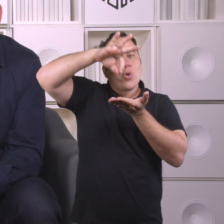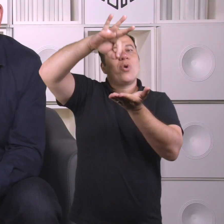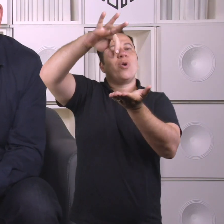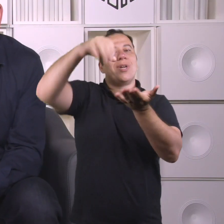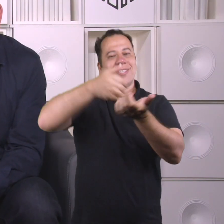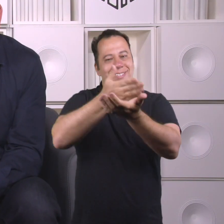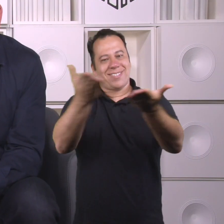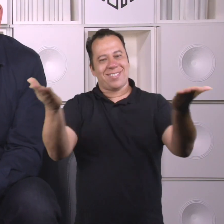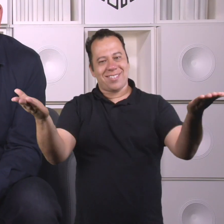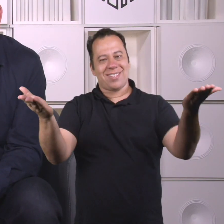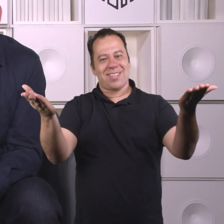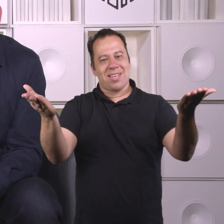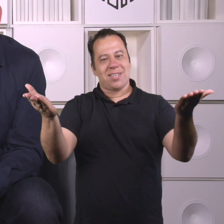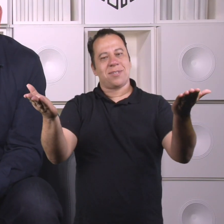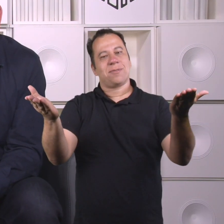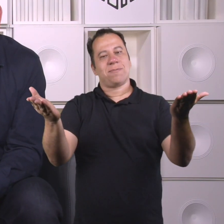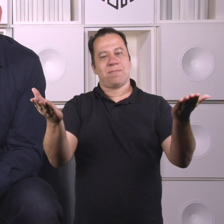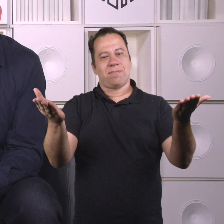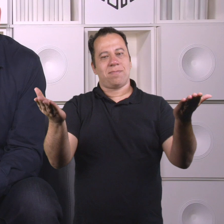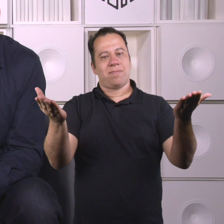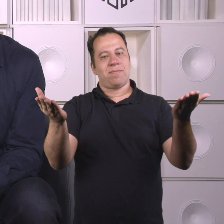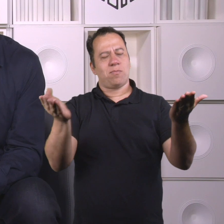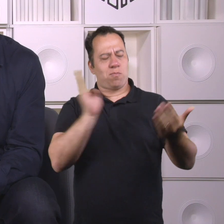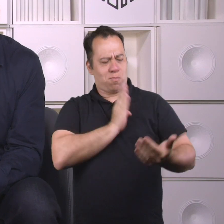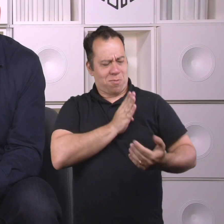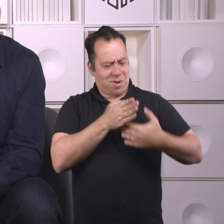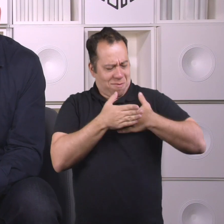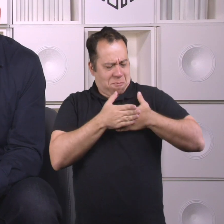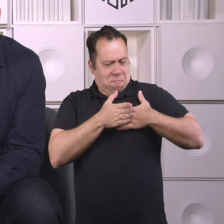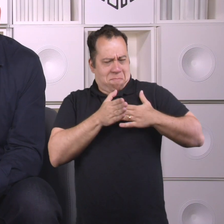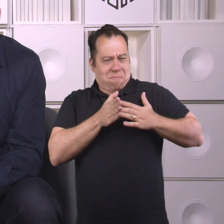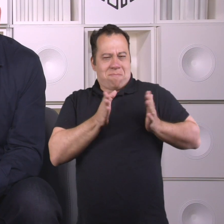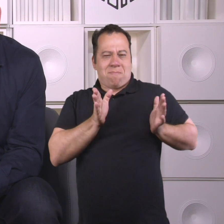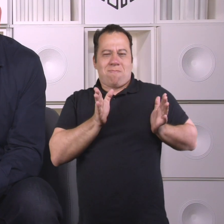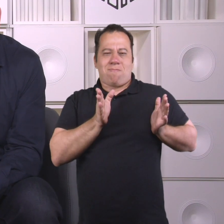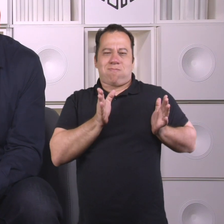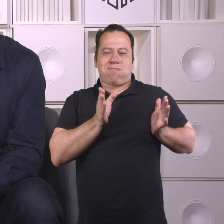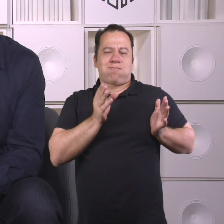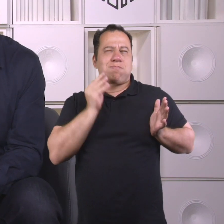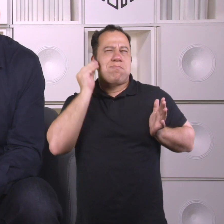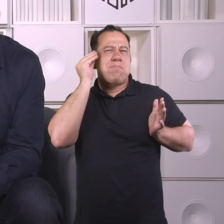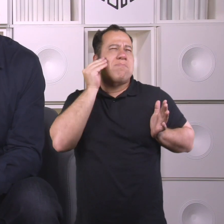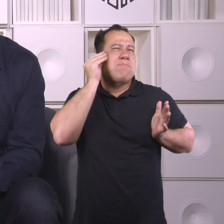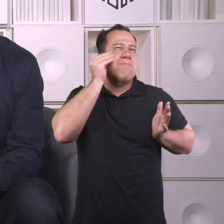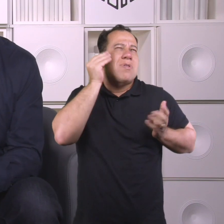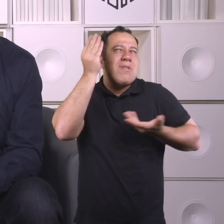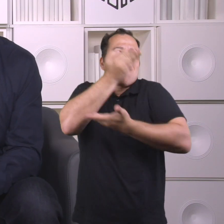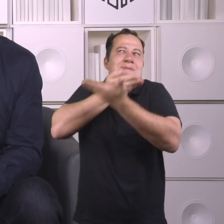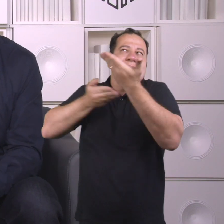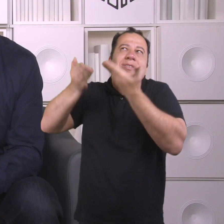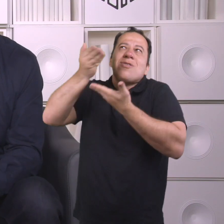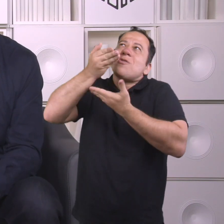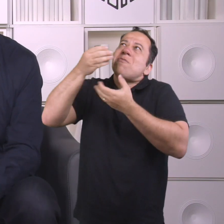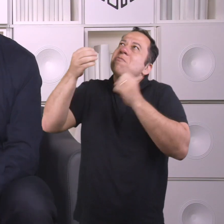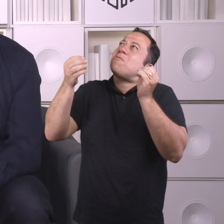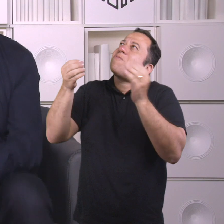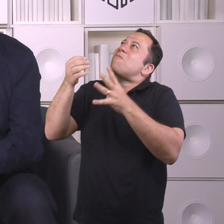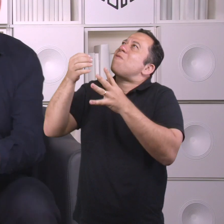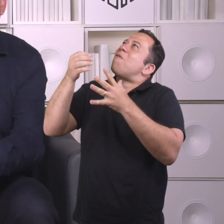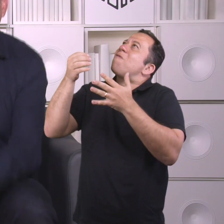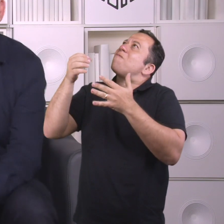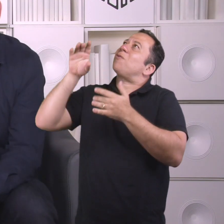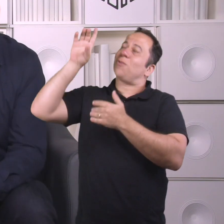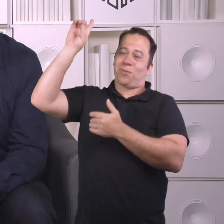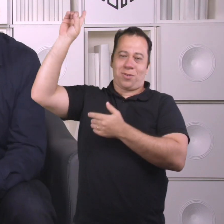Santo, com o coração aberto para experiências com Deus, o nosso Pai. Quero